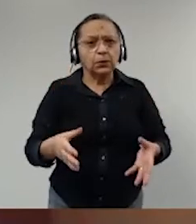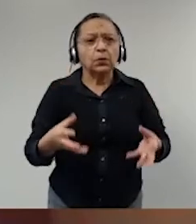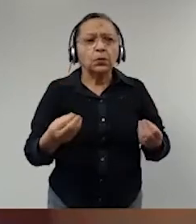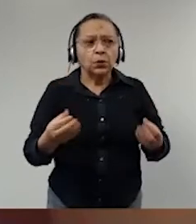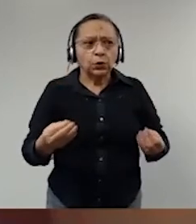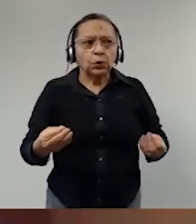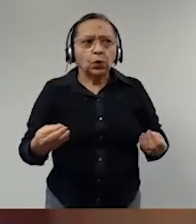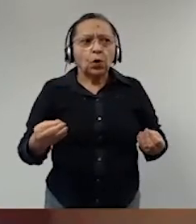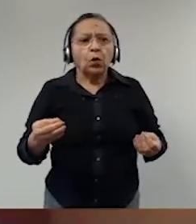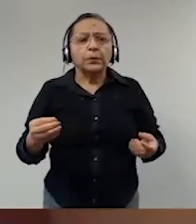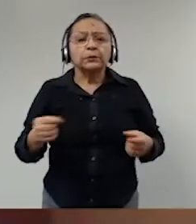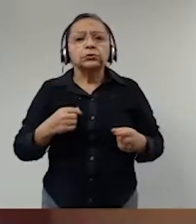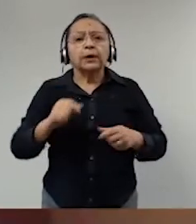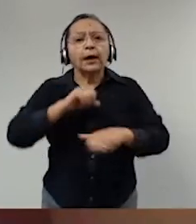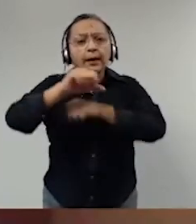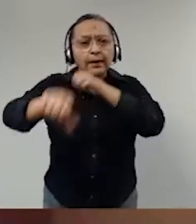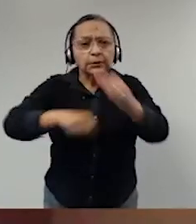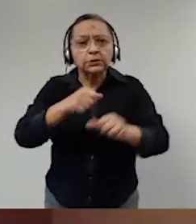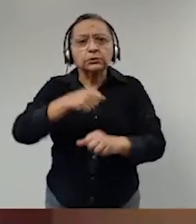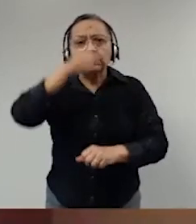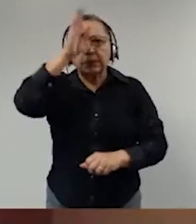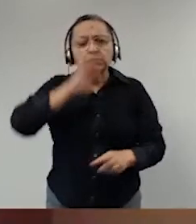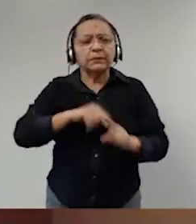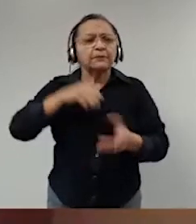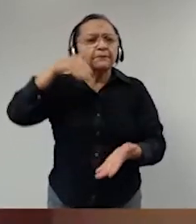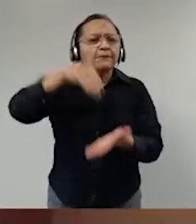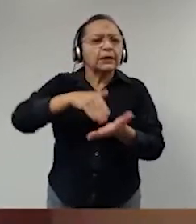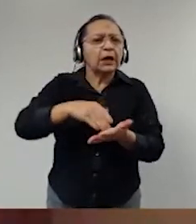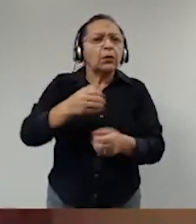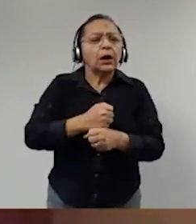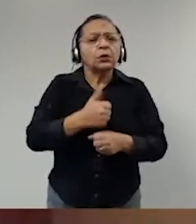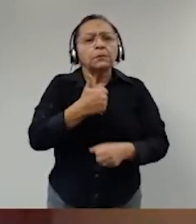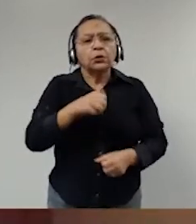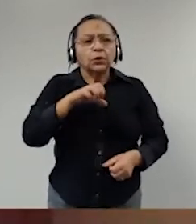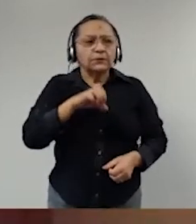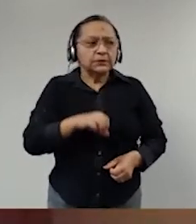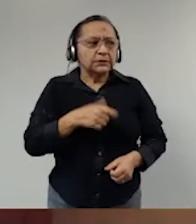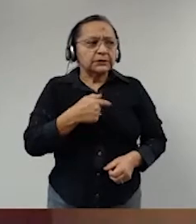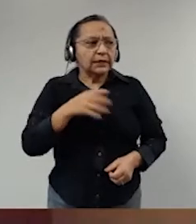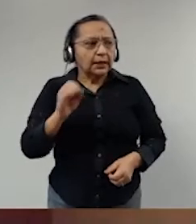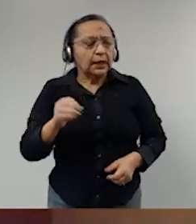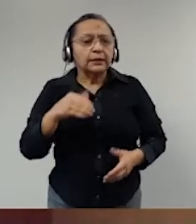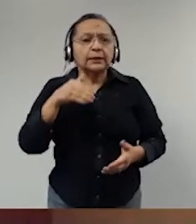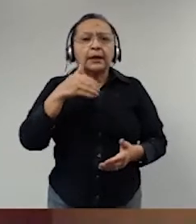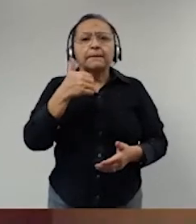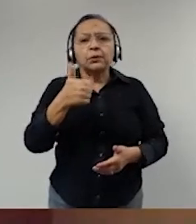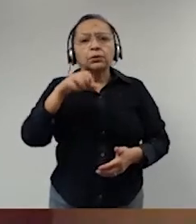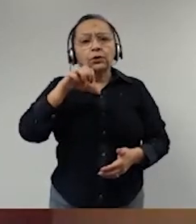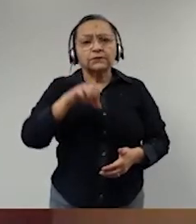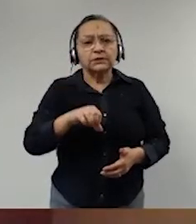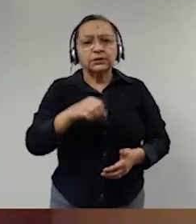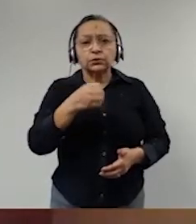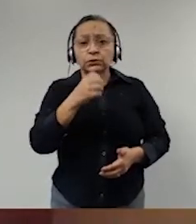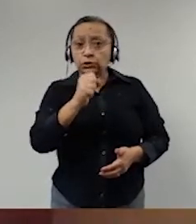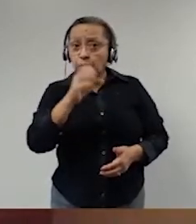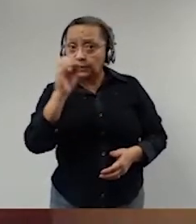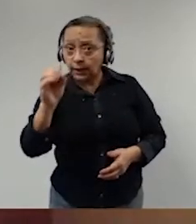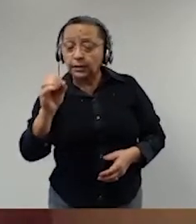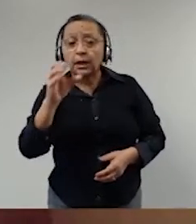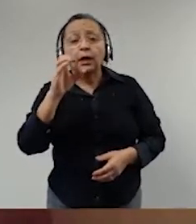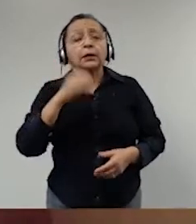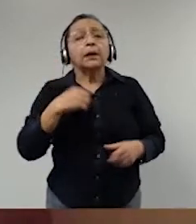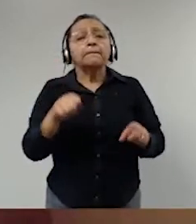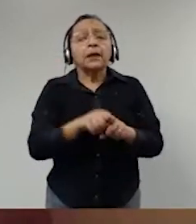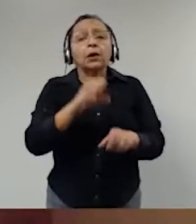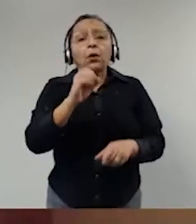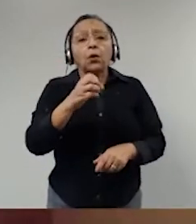redemocratização do Brasil, também no final dos anos 70, nos anos 80, E a OAB também participou ativamente